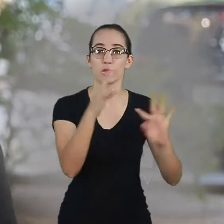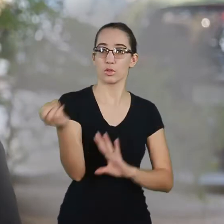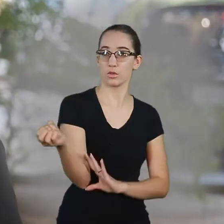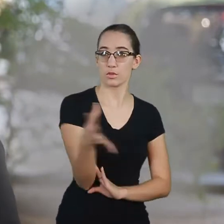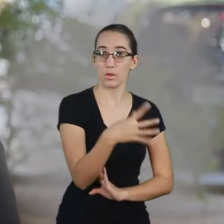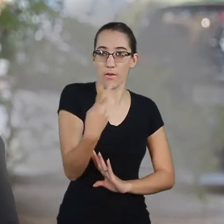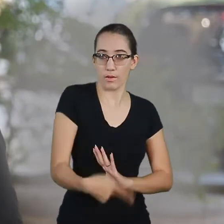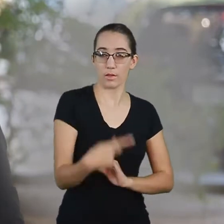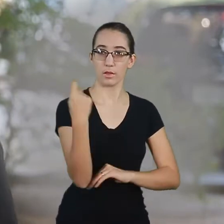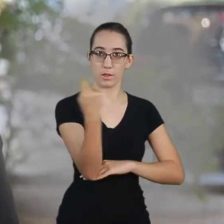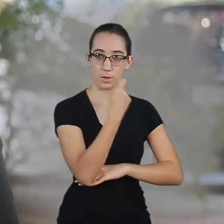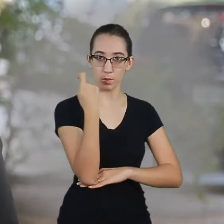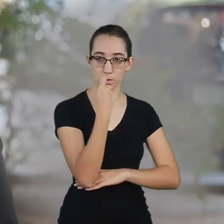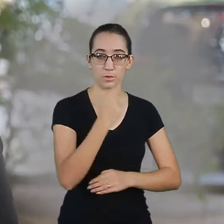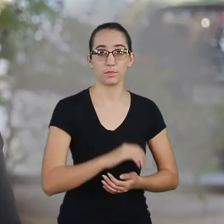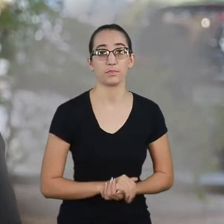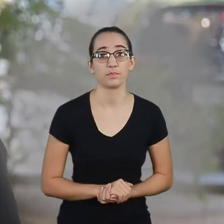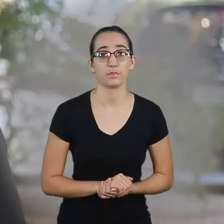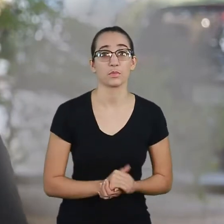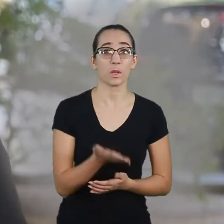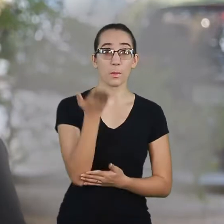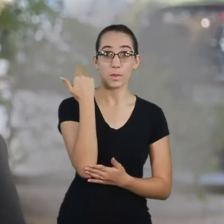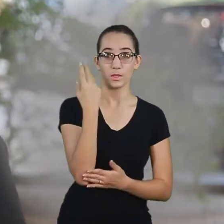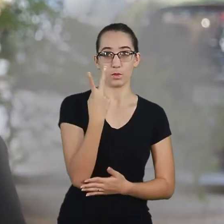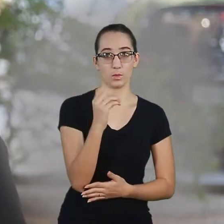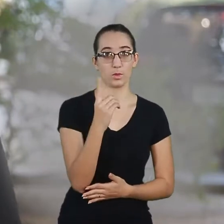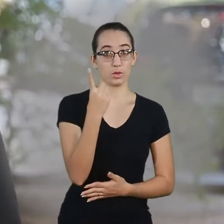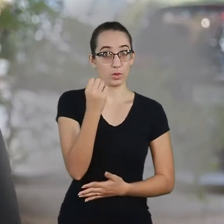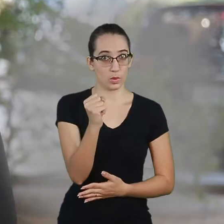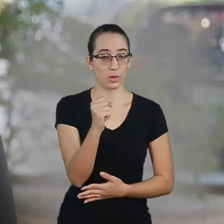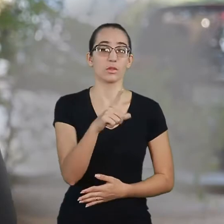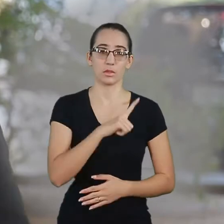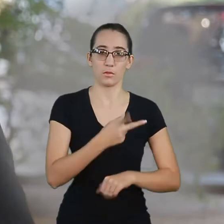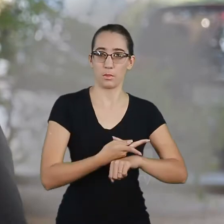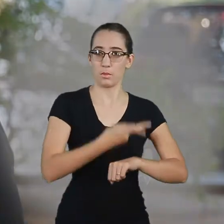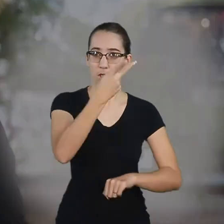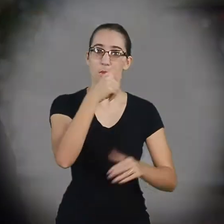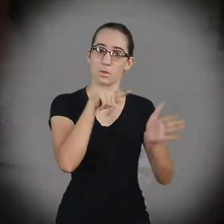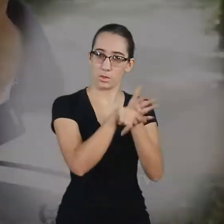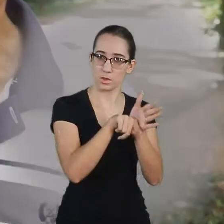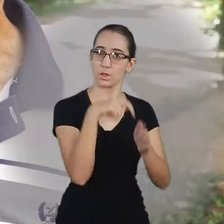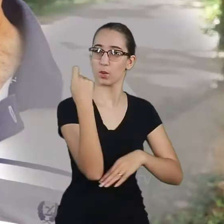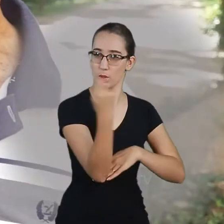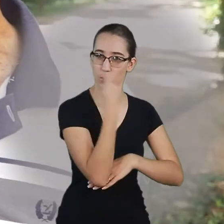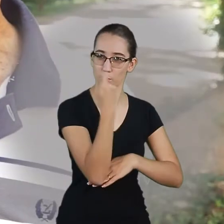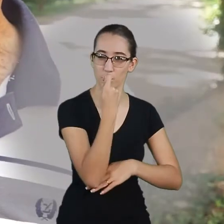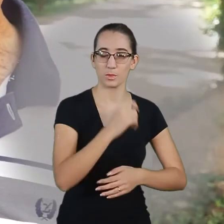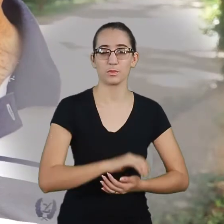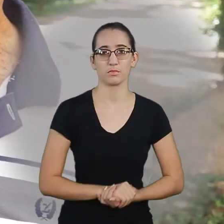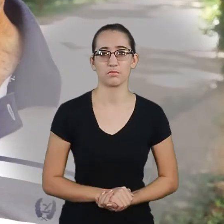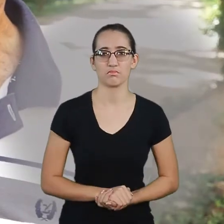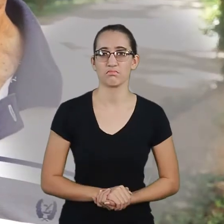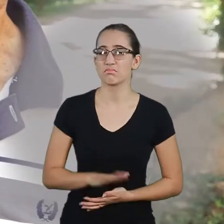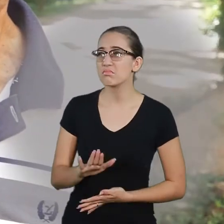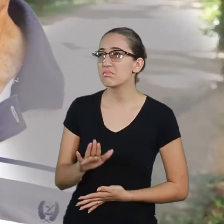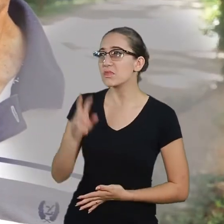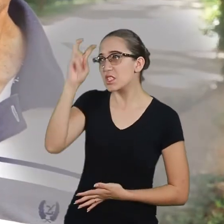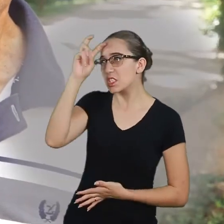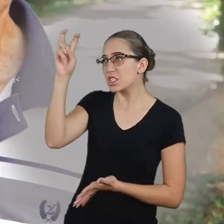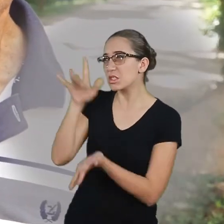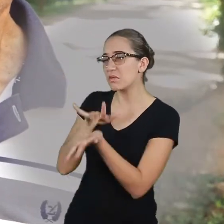Grande do Sul. Em 2018, ele foi agraciado com o Prêmio Pesquisador Gaúcho. Inteligência